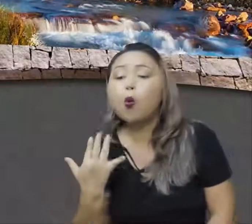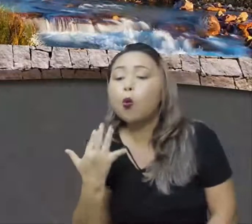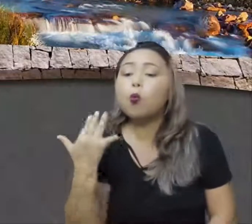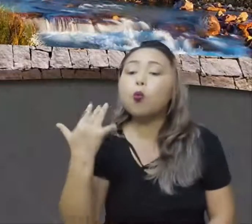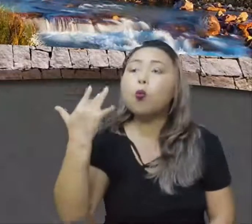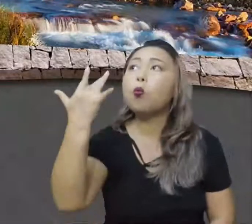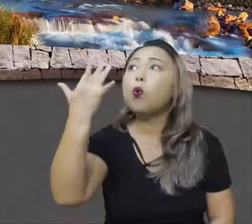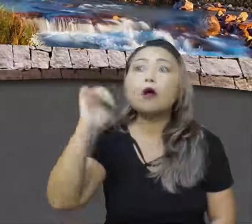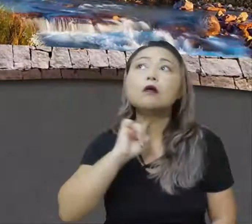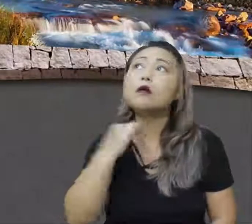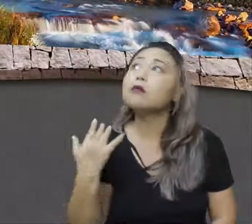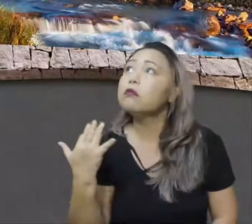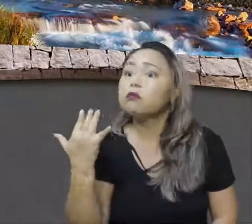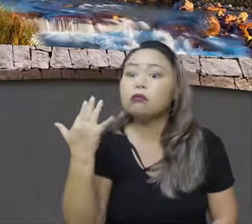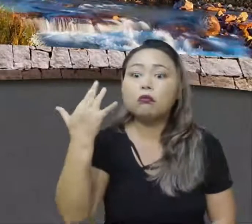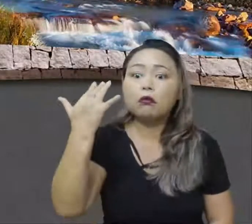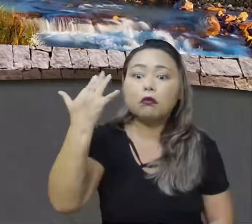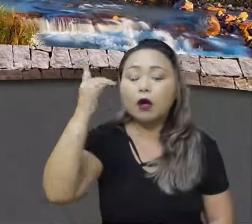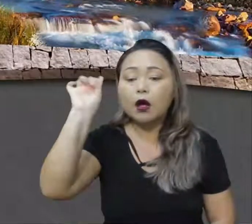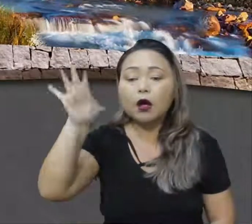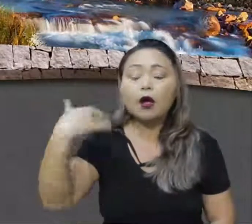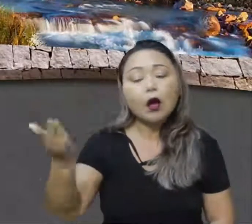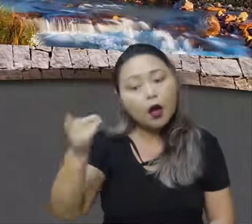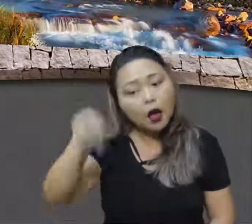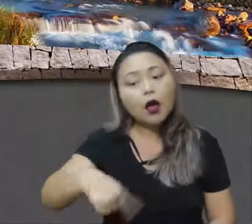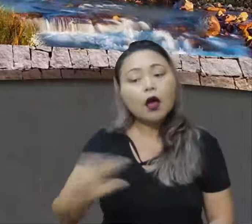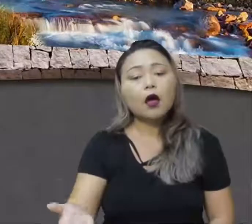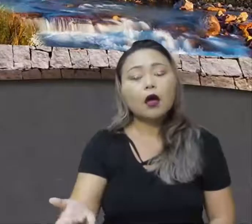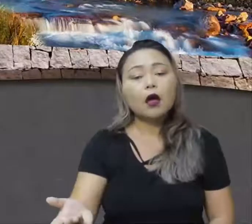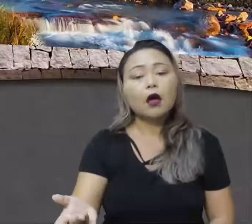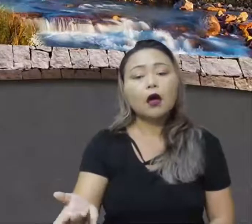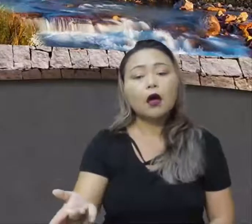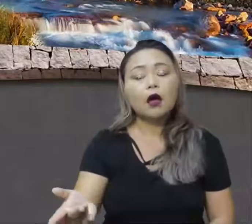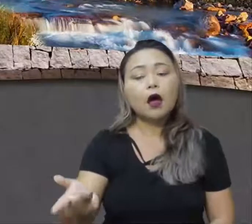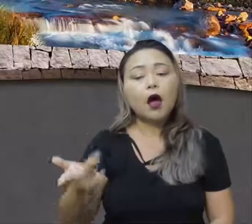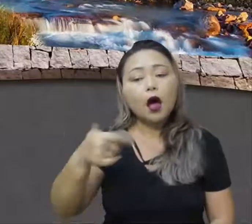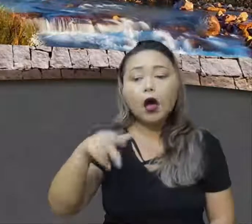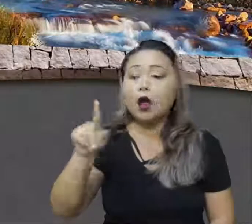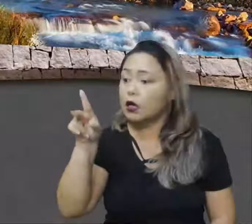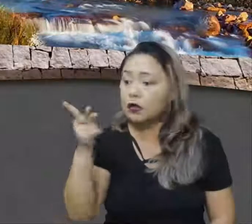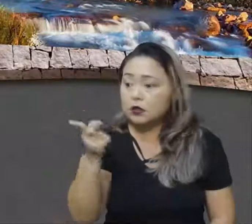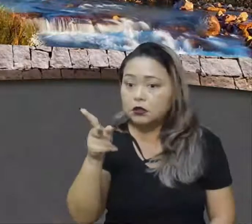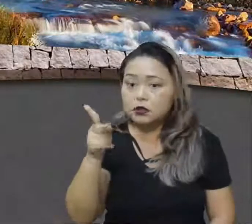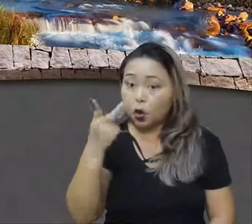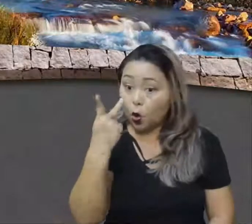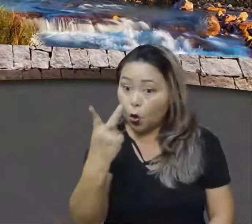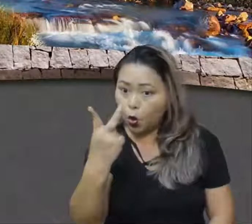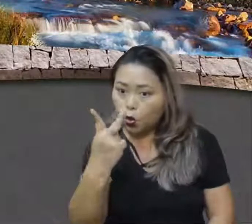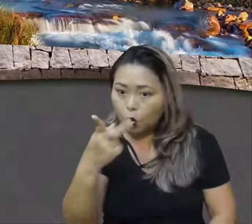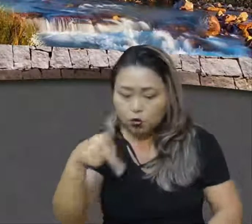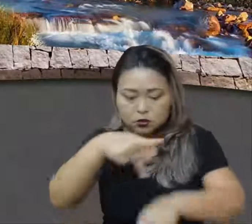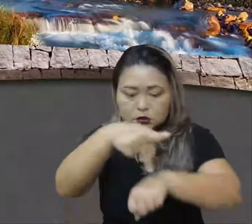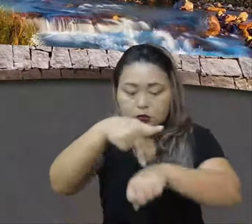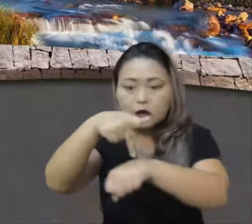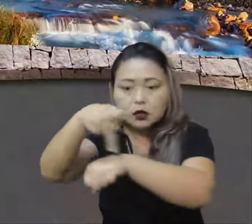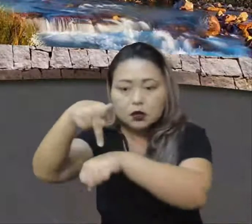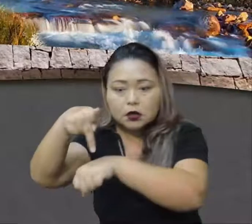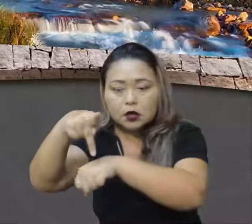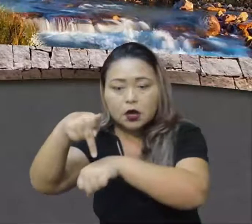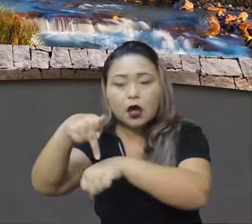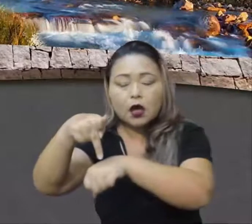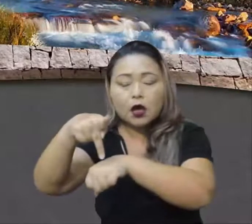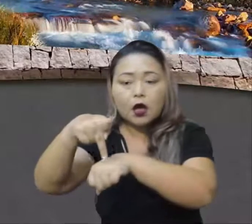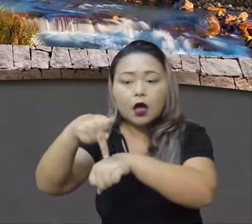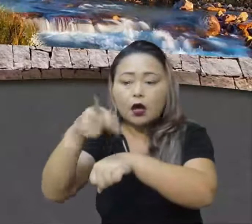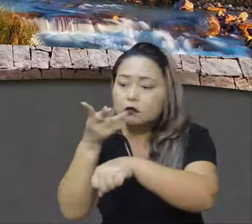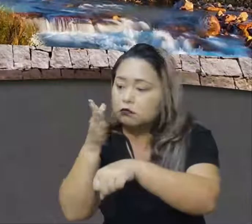Poluição. Ok? Então, é isso que tem... São esses dois países, e também, inclusive, que